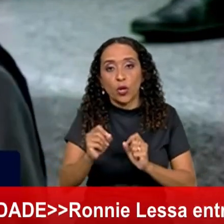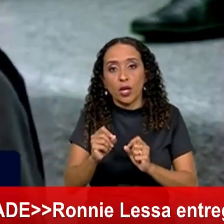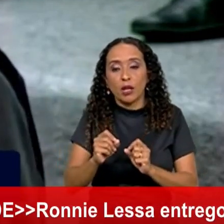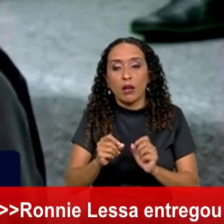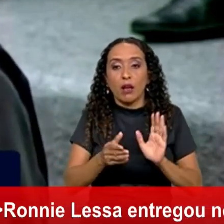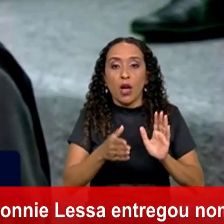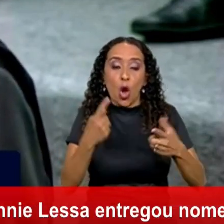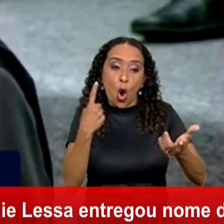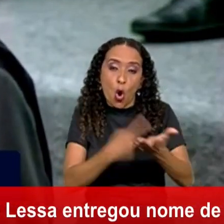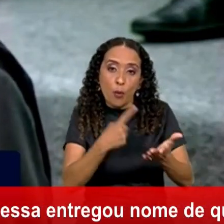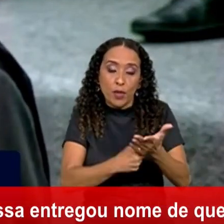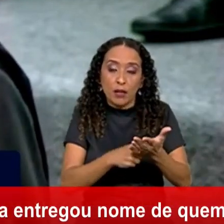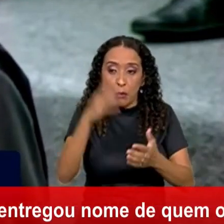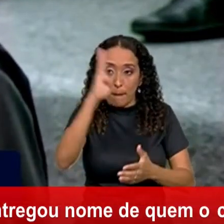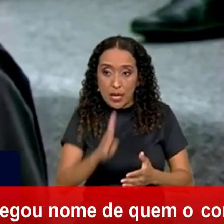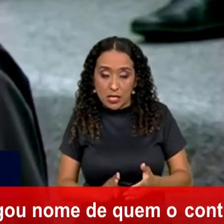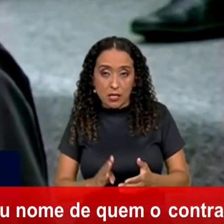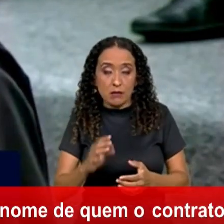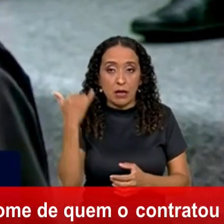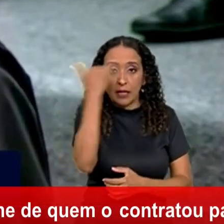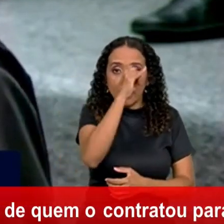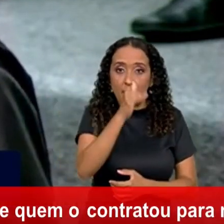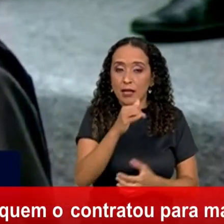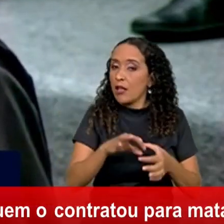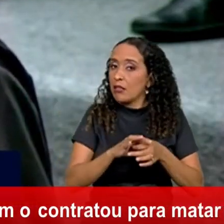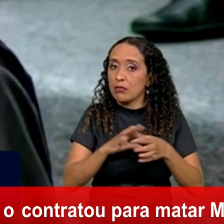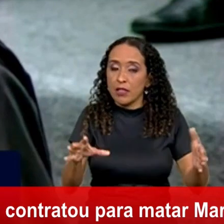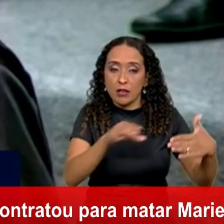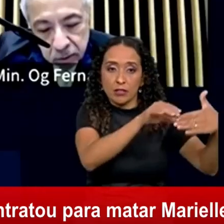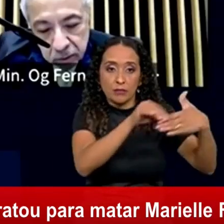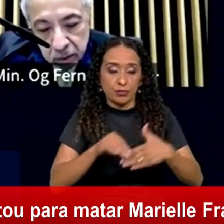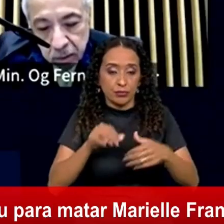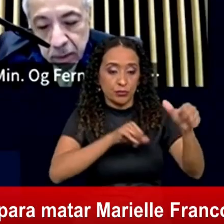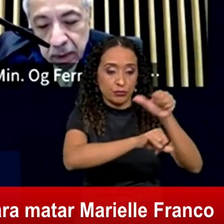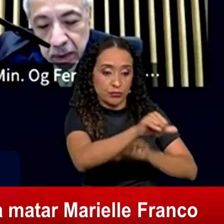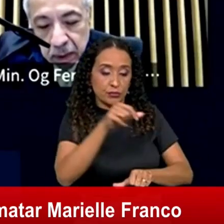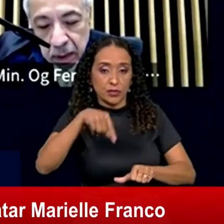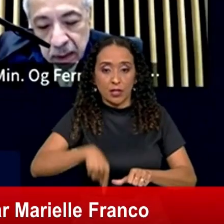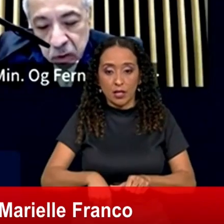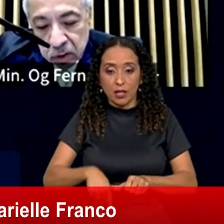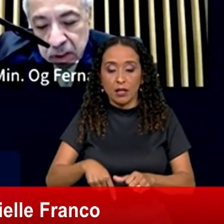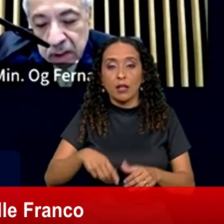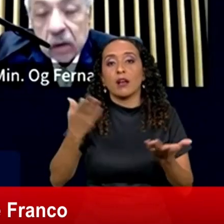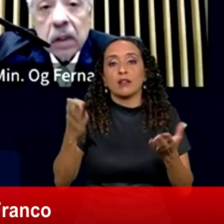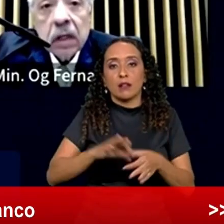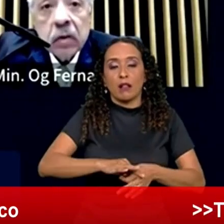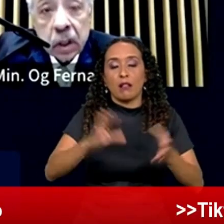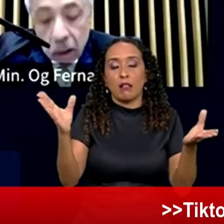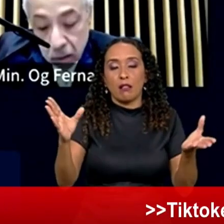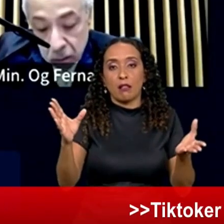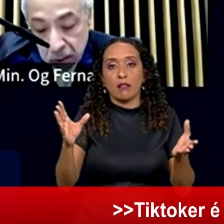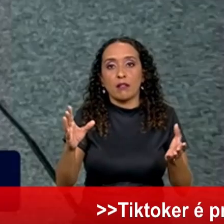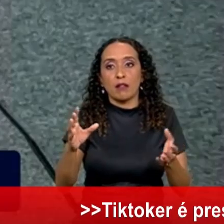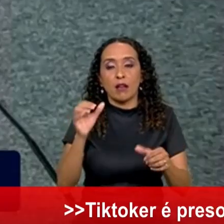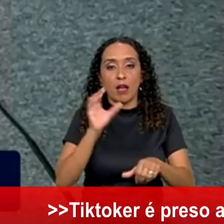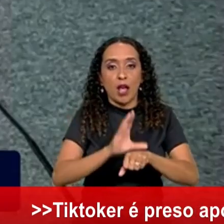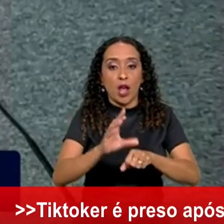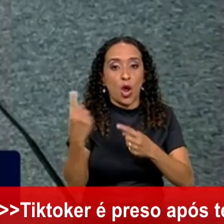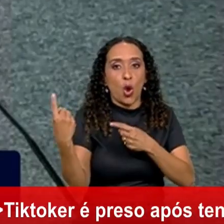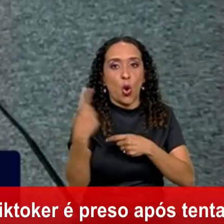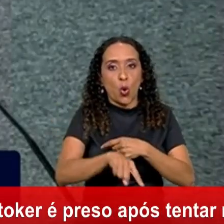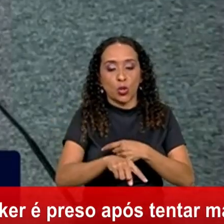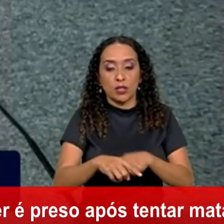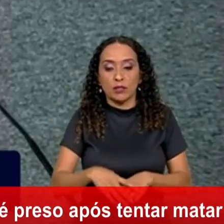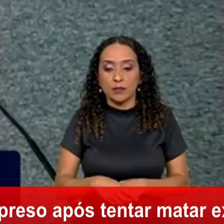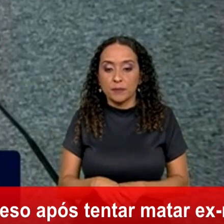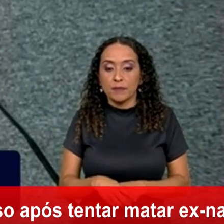prisão imediata, porque o Supremo já analisou isso, né? Enquanto não transita em julgado a